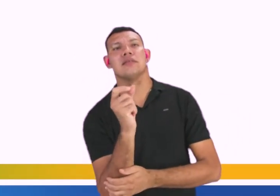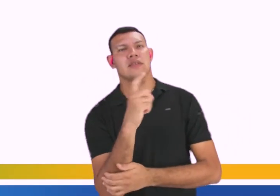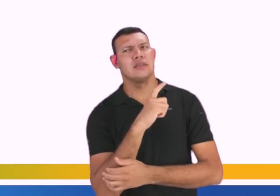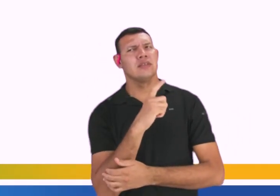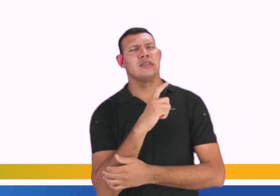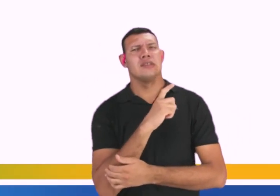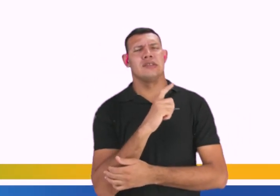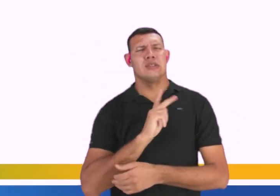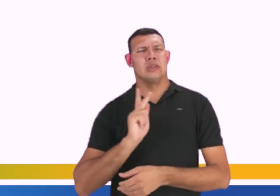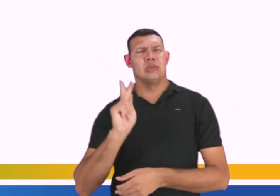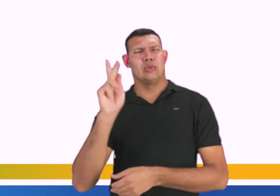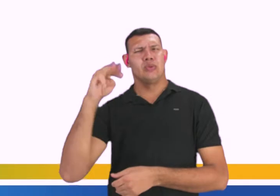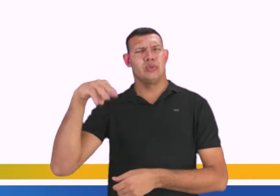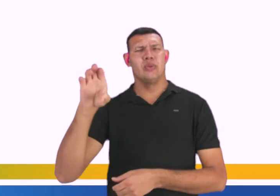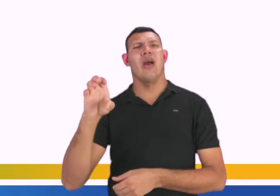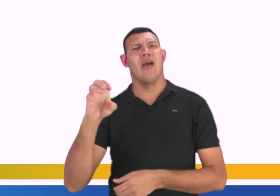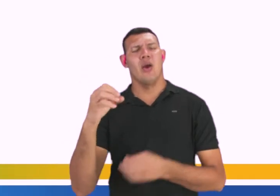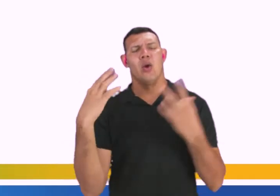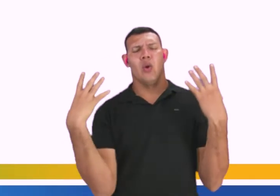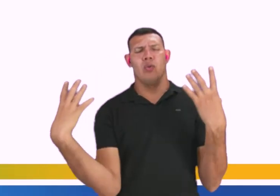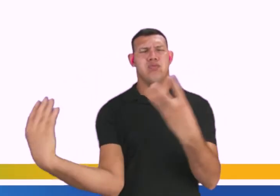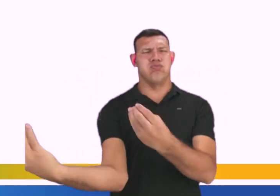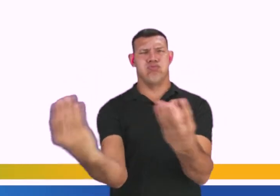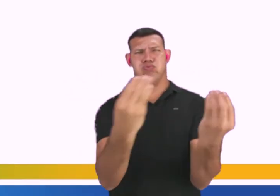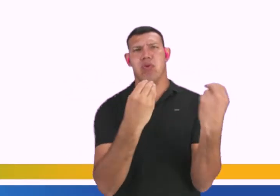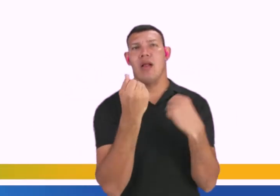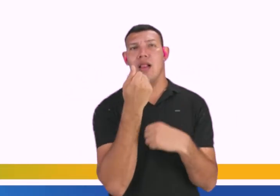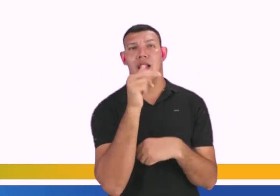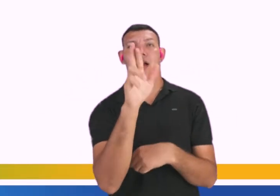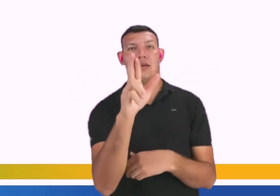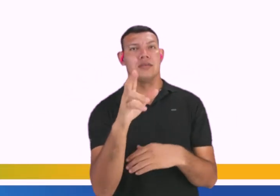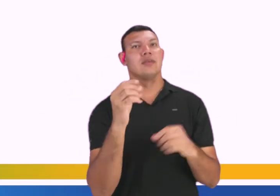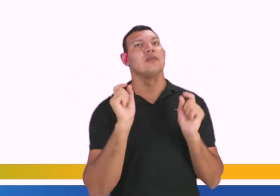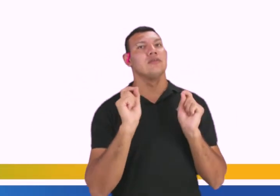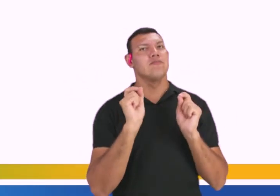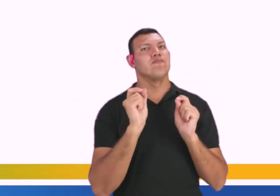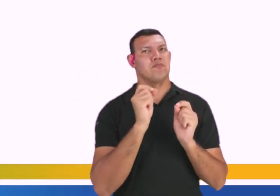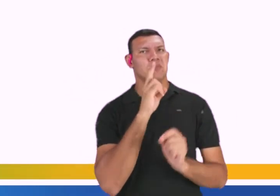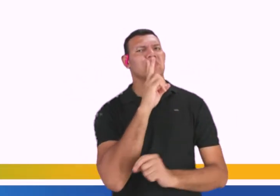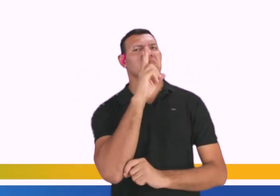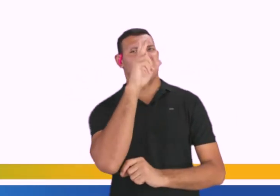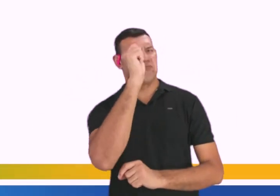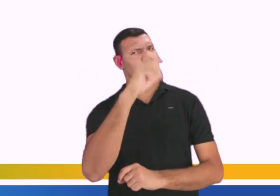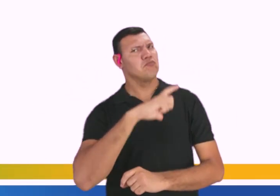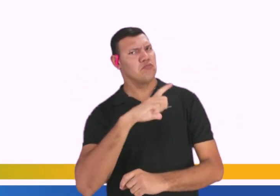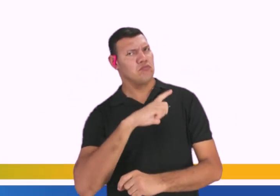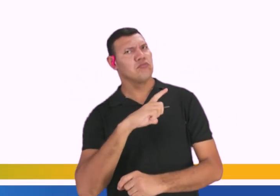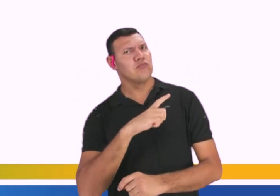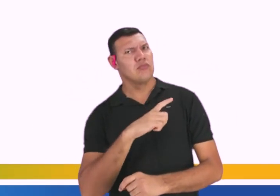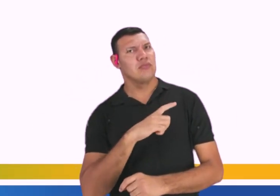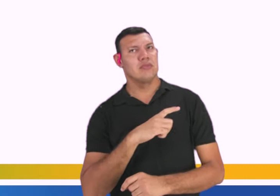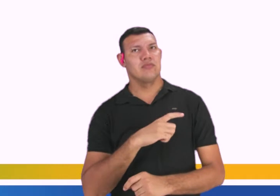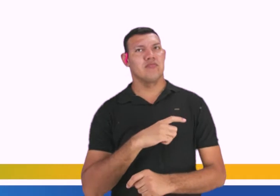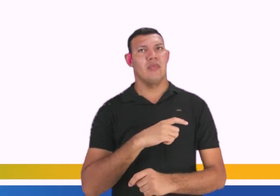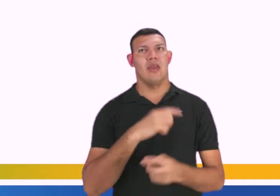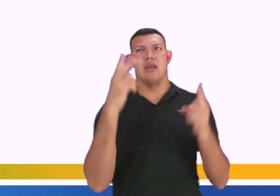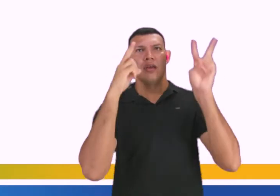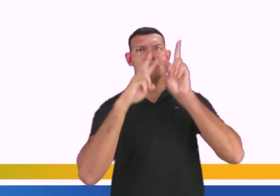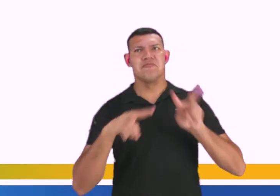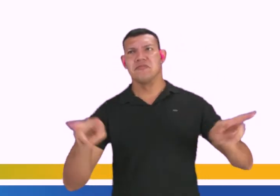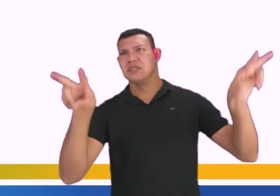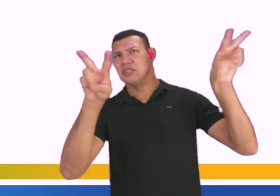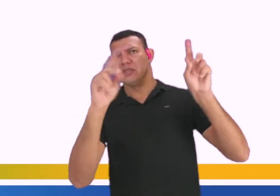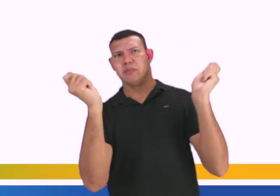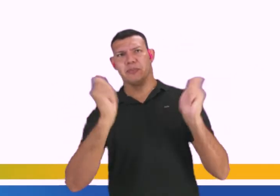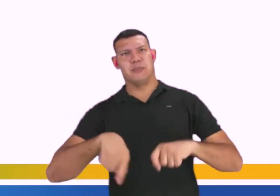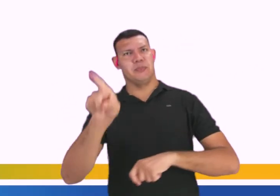quilômetros e quilômetros de ar em cima de nós. E o ar, ele é capaz de exercer também uma força. O ar, ele é uma massa, é invisível, a gente não está vendo, mas é capaz